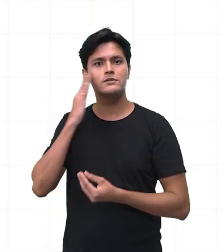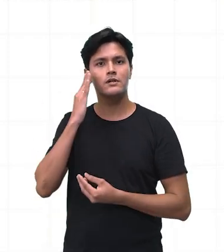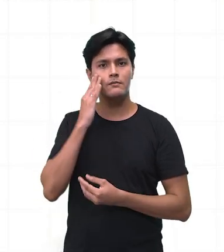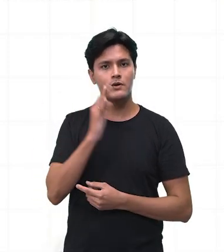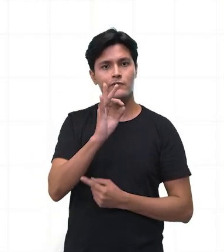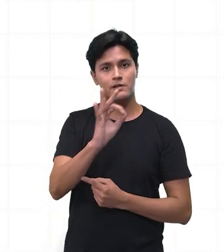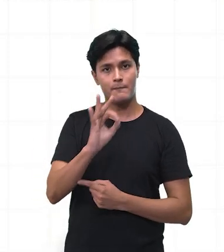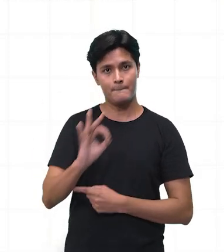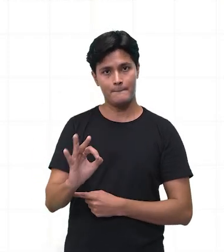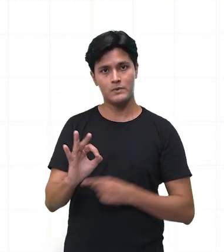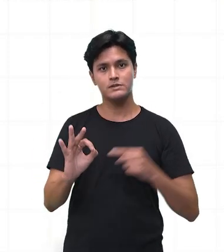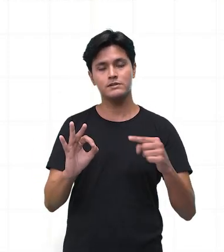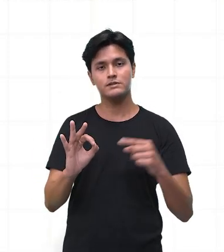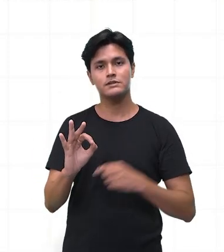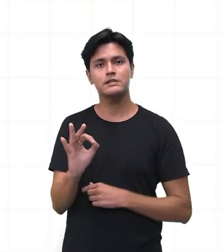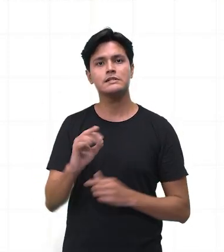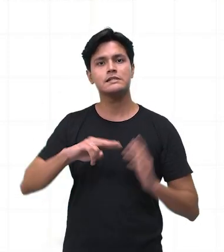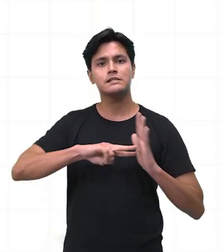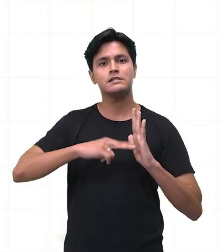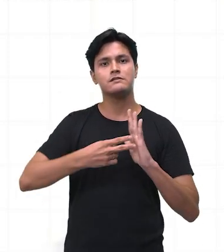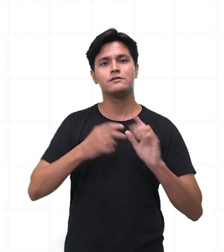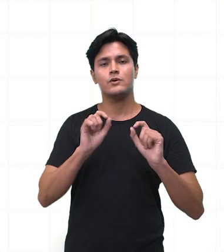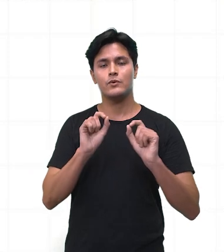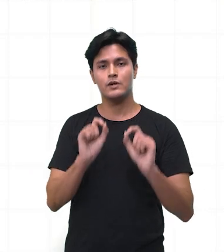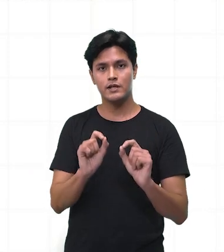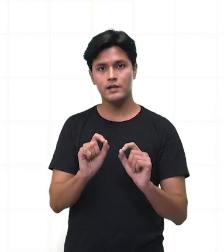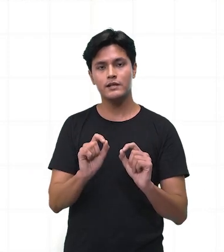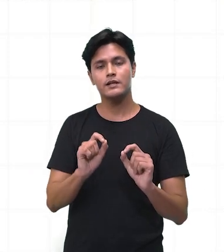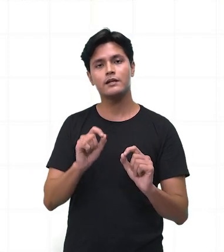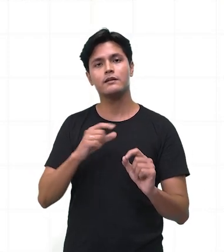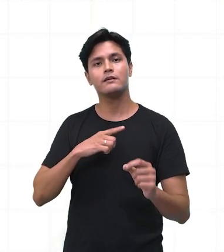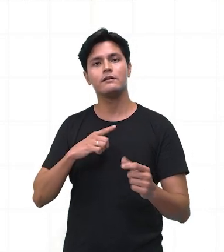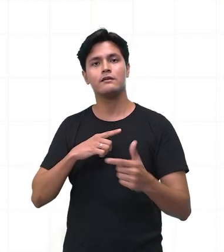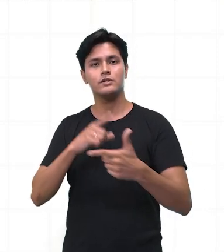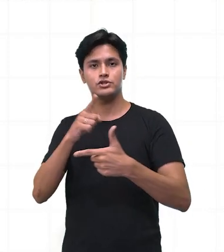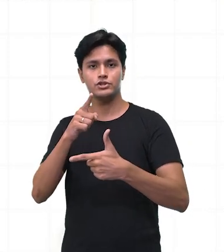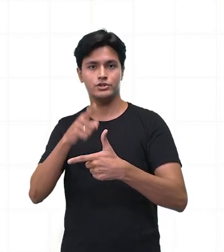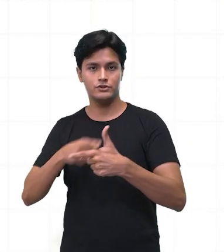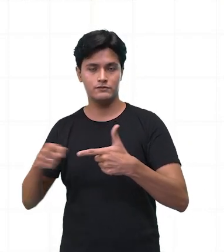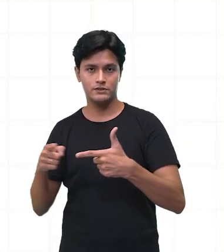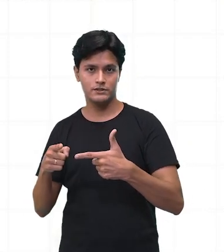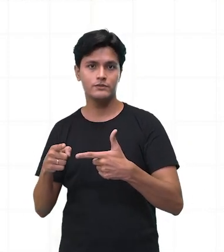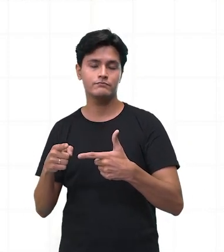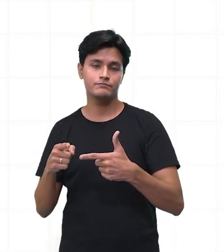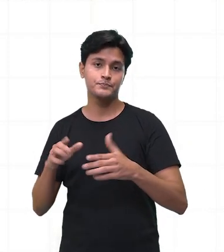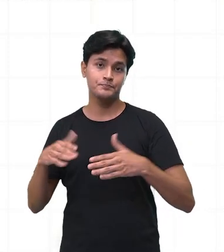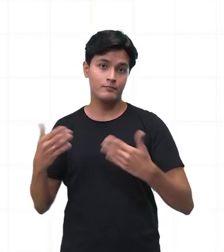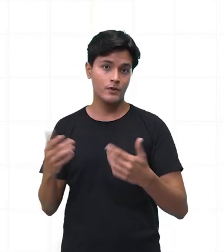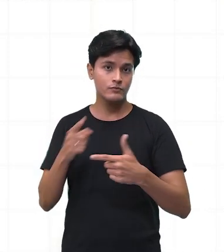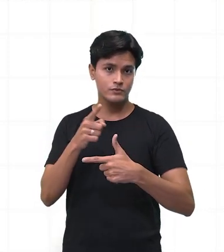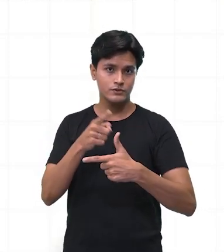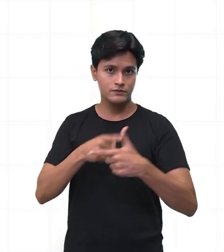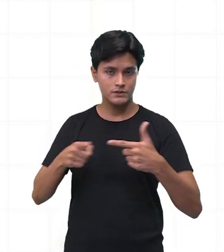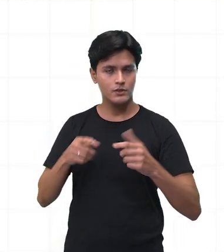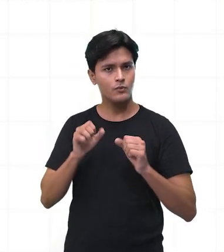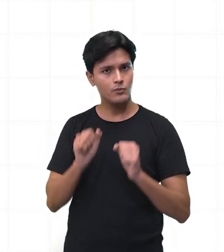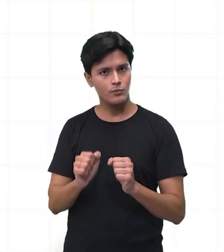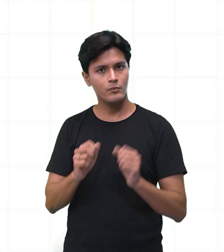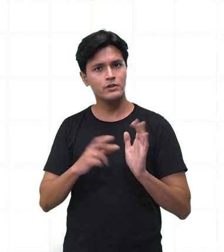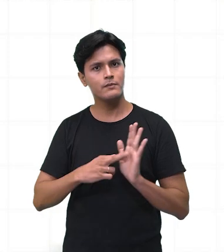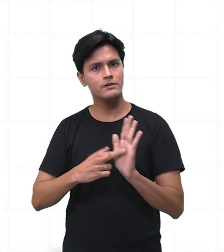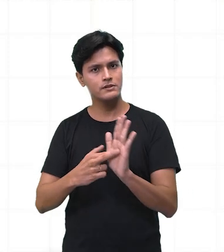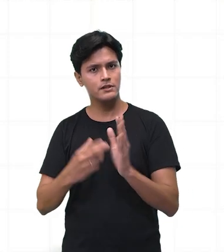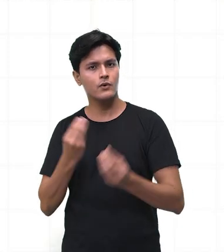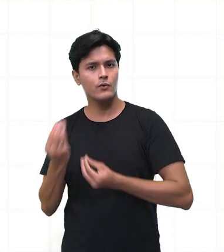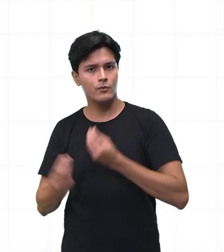imagem, significa que é uma divisão. Ou seja, se é uma divisão, pode ser representada em forma de fração.